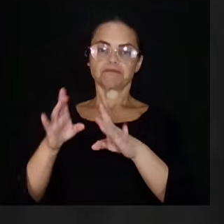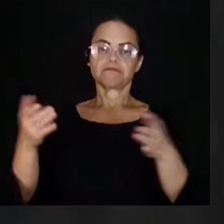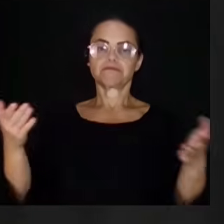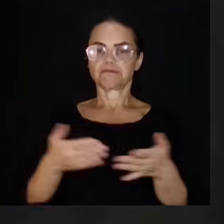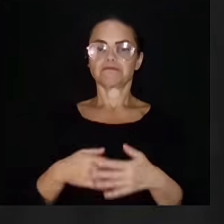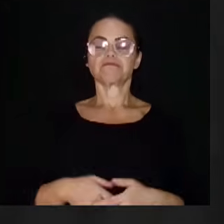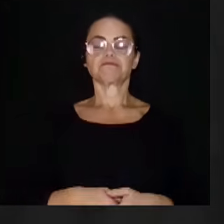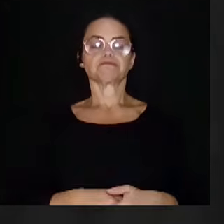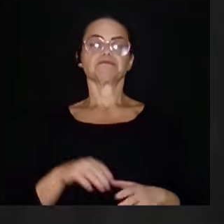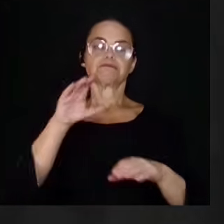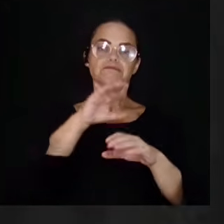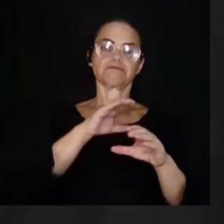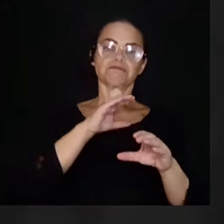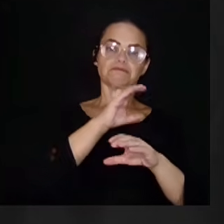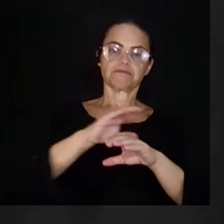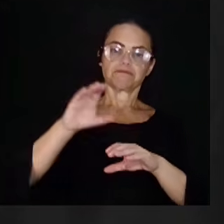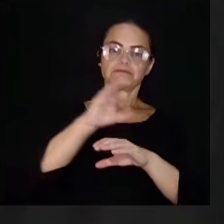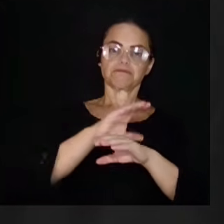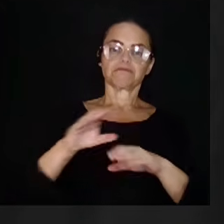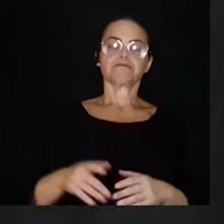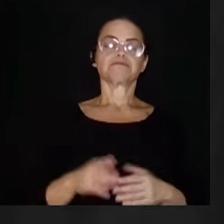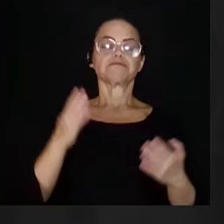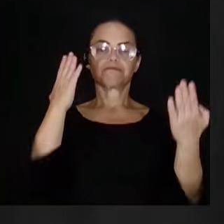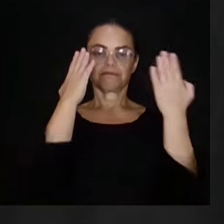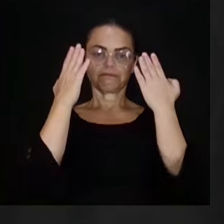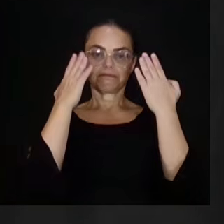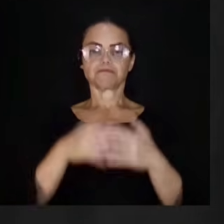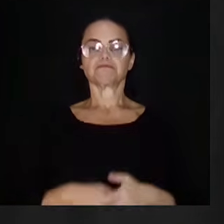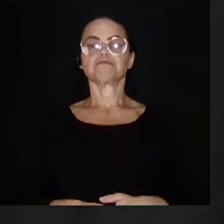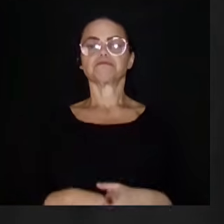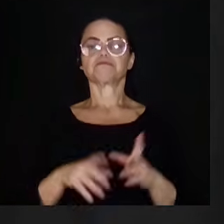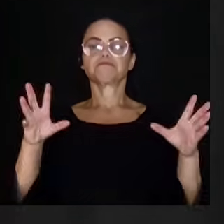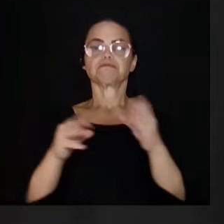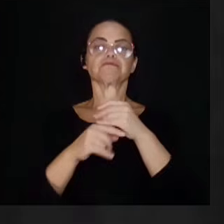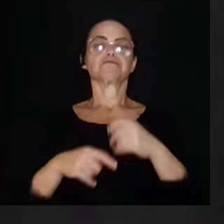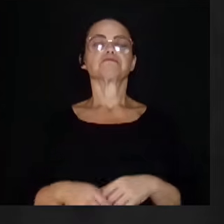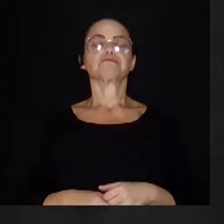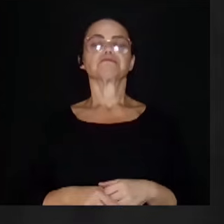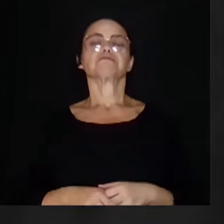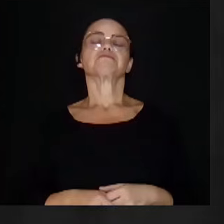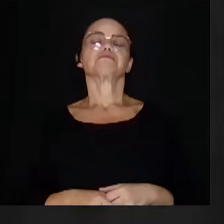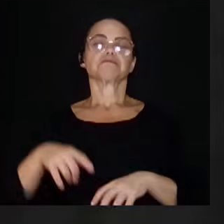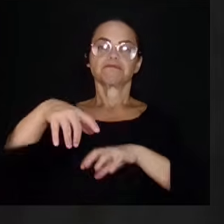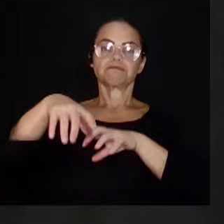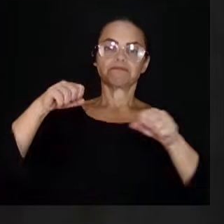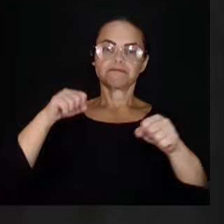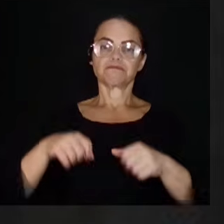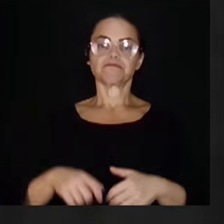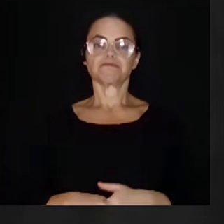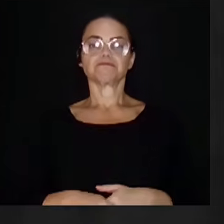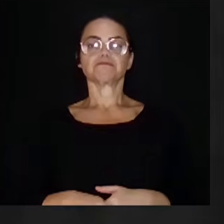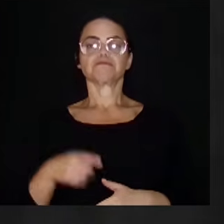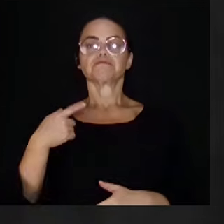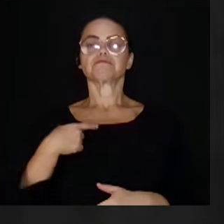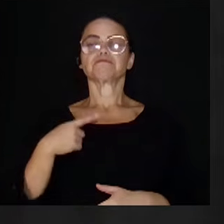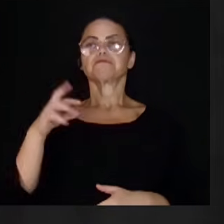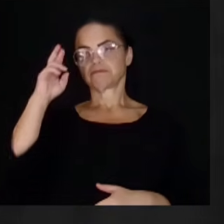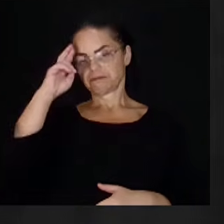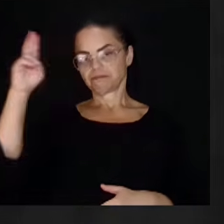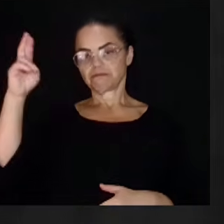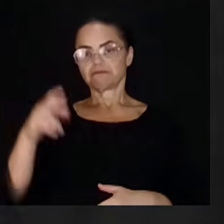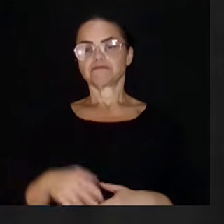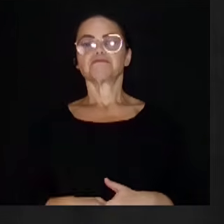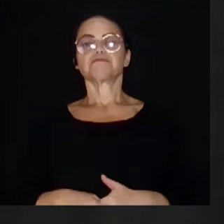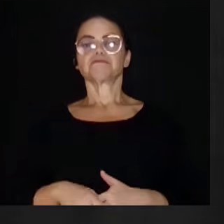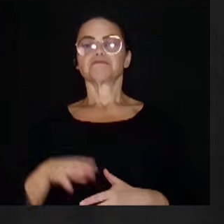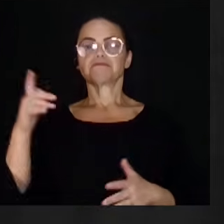de psicóloga, né? Hoje, terminando essa graduação que, né, os orixás permitindo, e vai permitir, eu